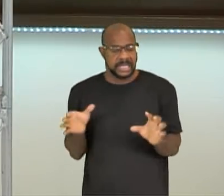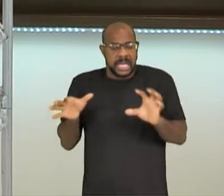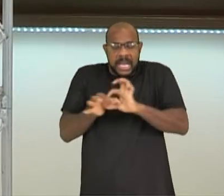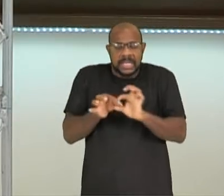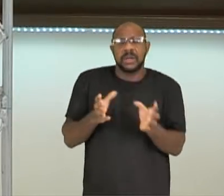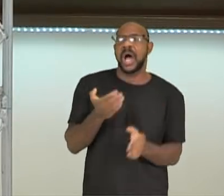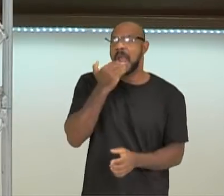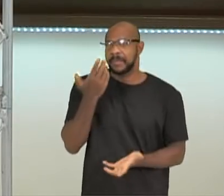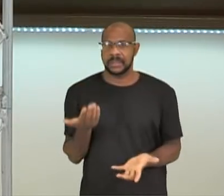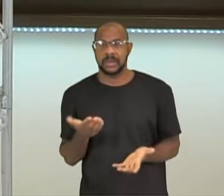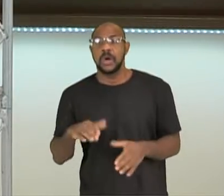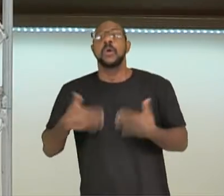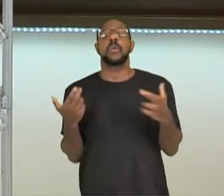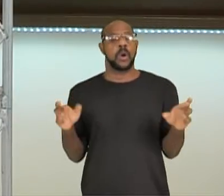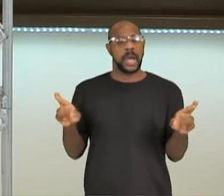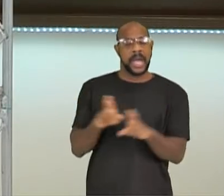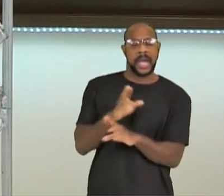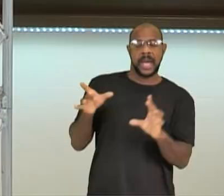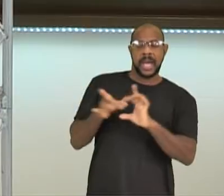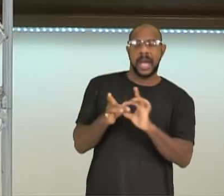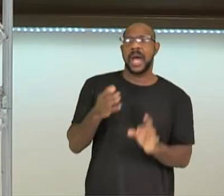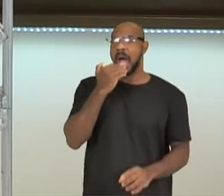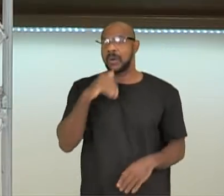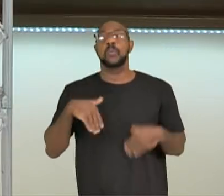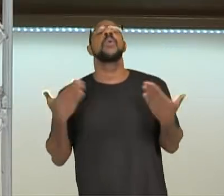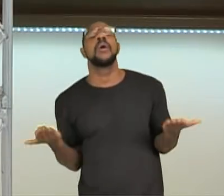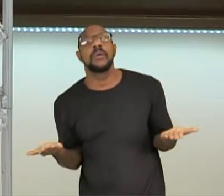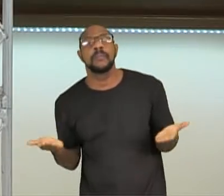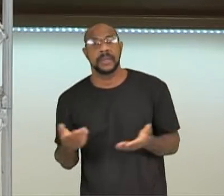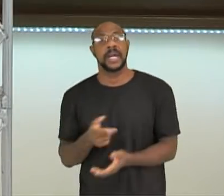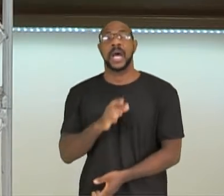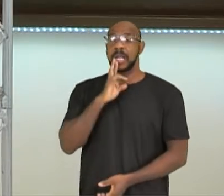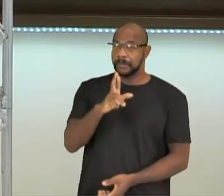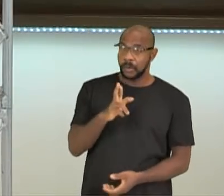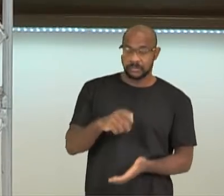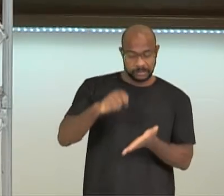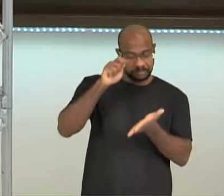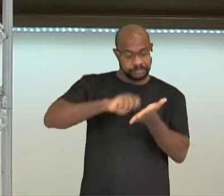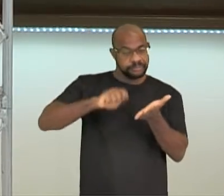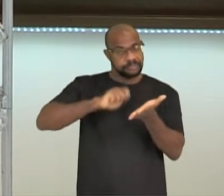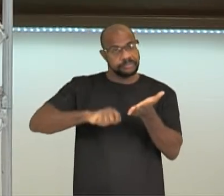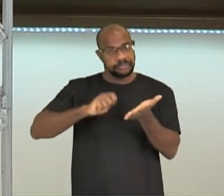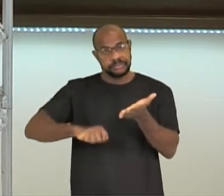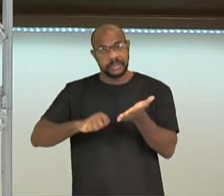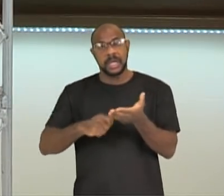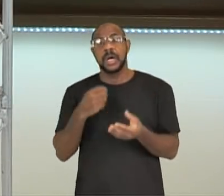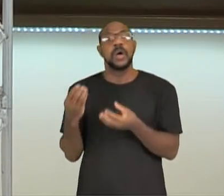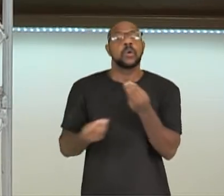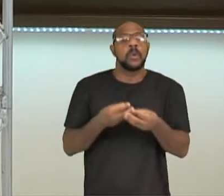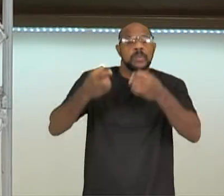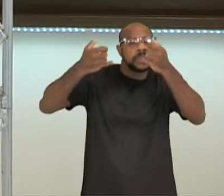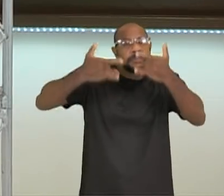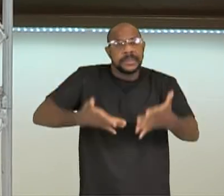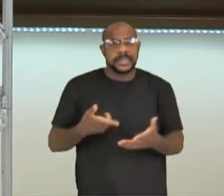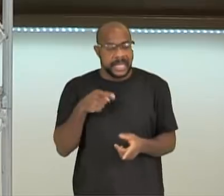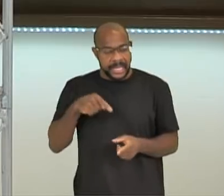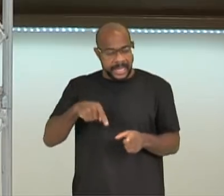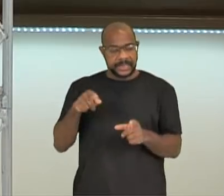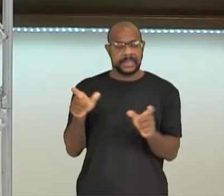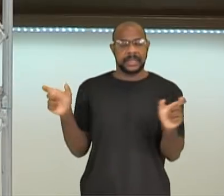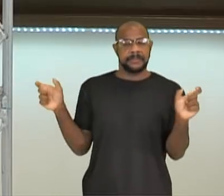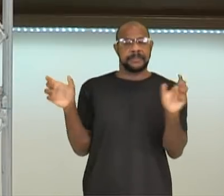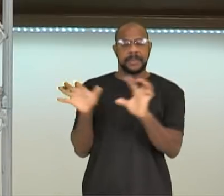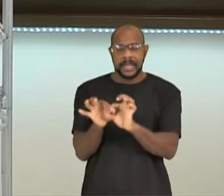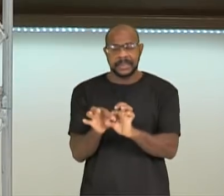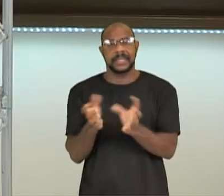alimentação? Qual é a relação? Então eu quero que você responda aí esta questão, como que se explica essa relação, pensa